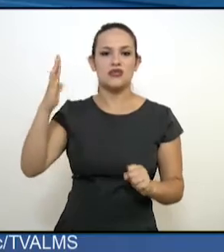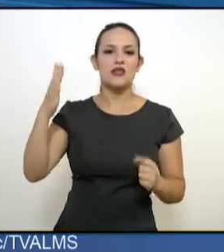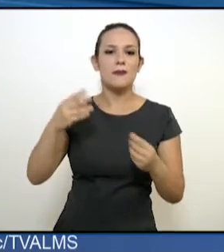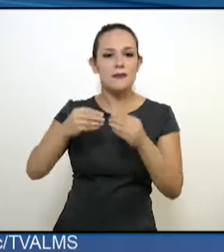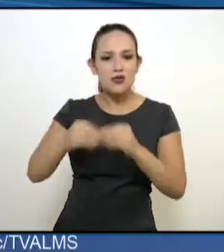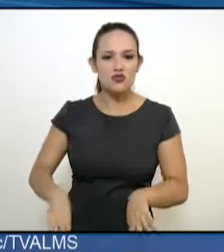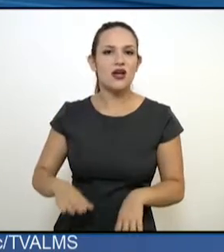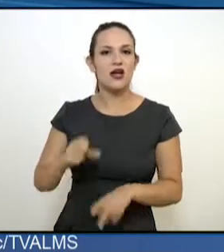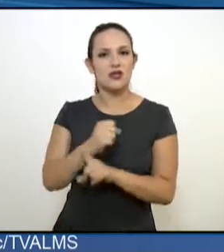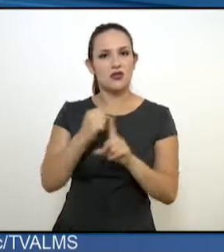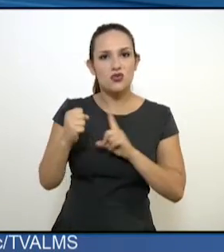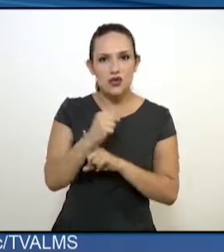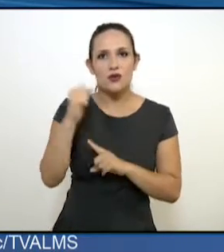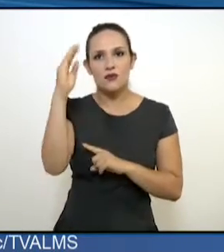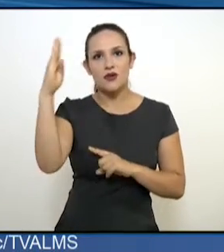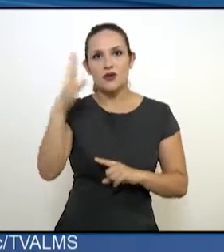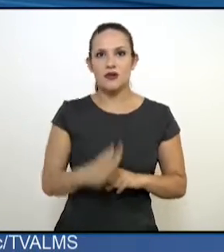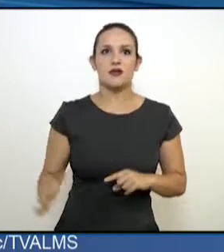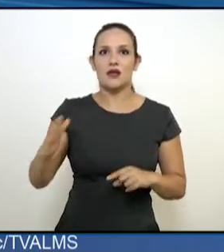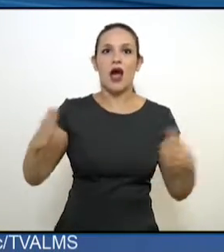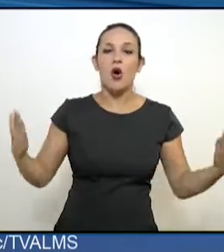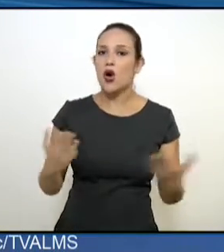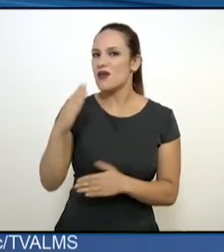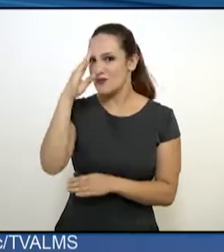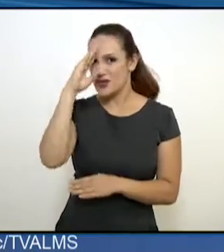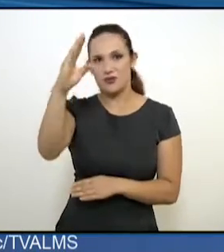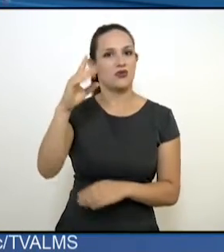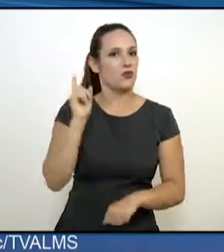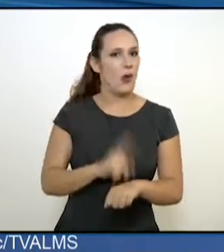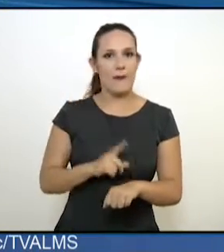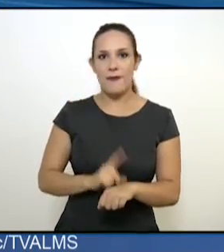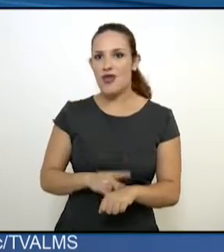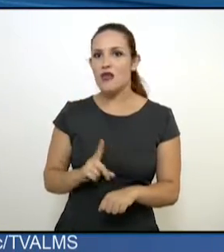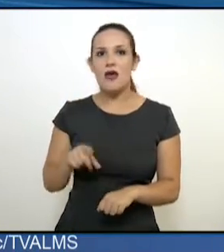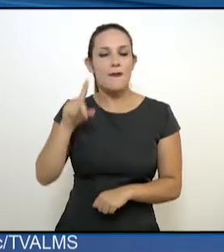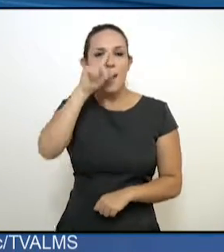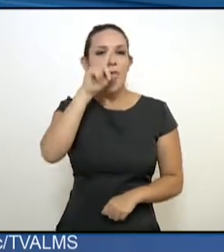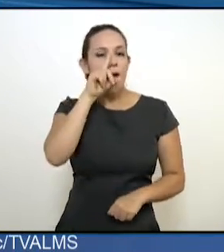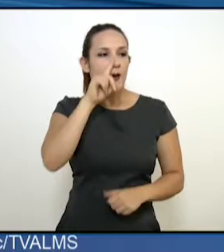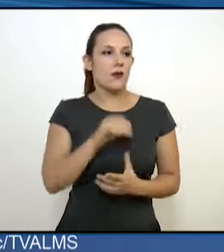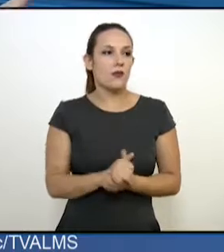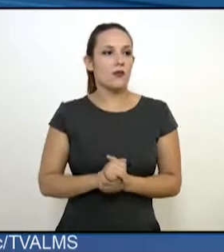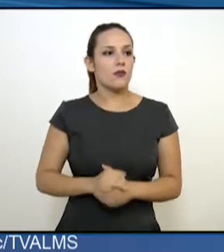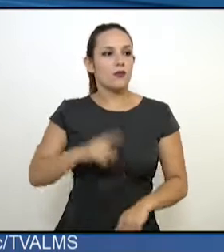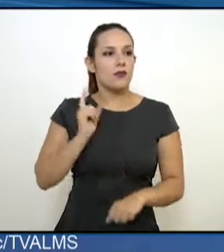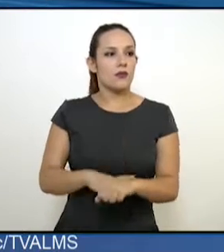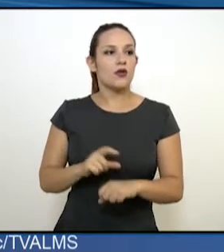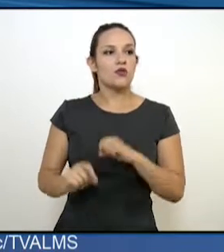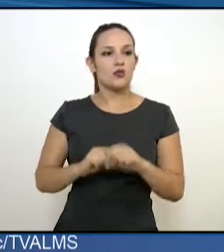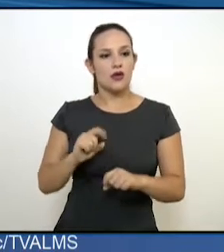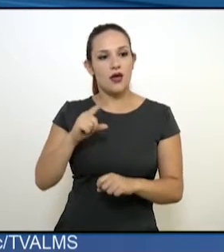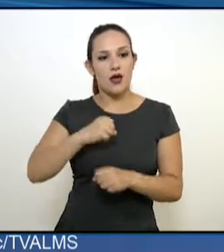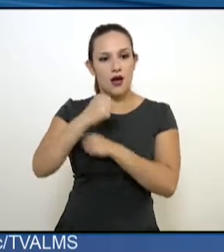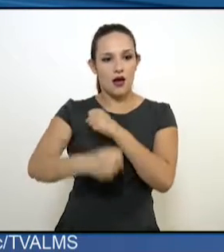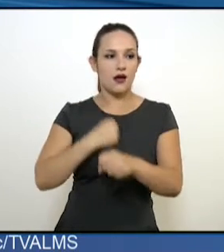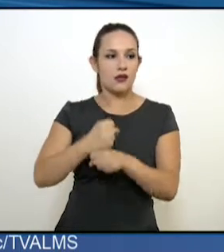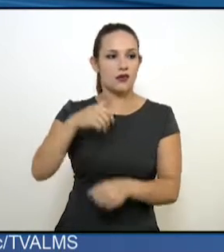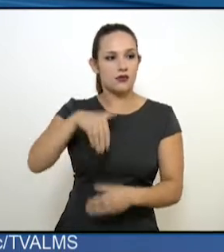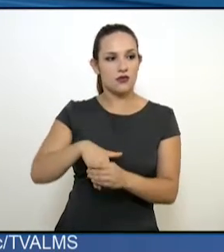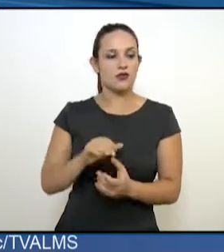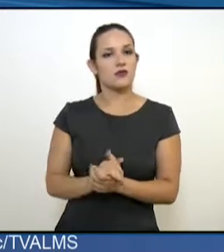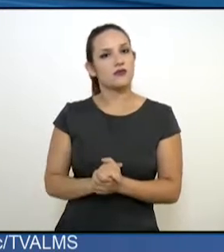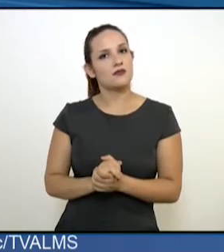sociedade brasileira, principalmente nesse momento muito perigoso, que é o momento, o ano eleitoral. Qual